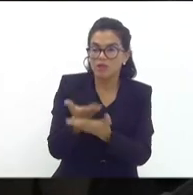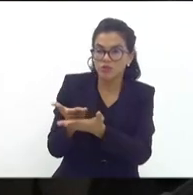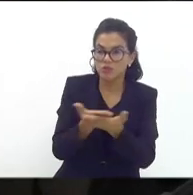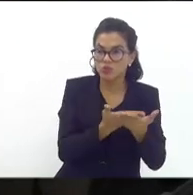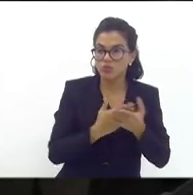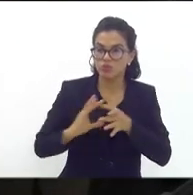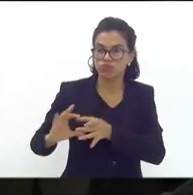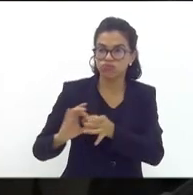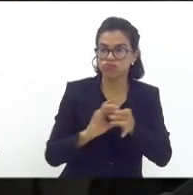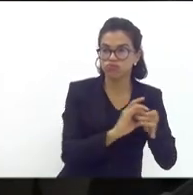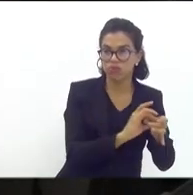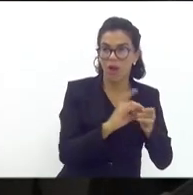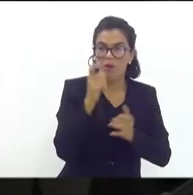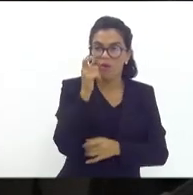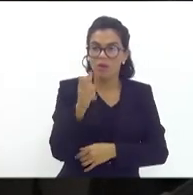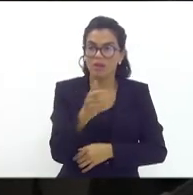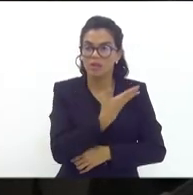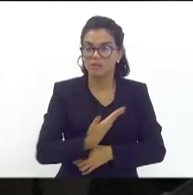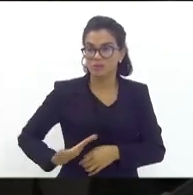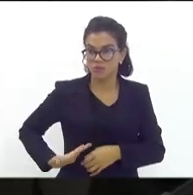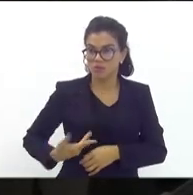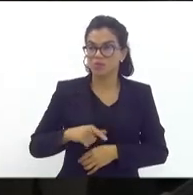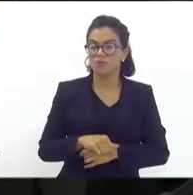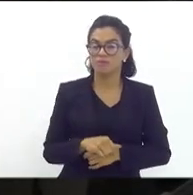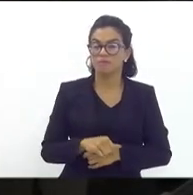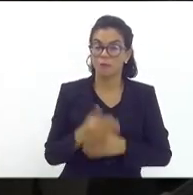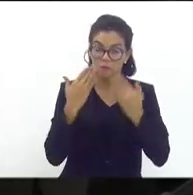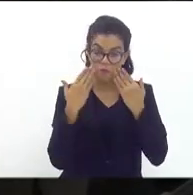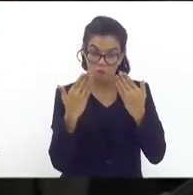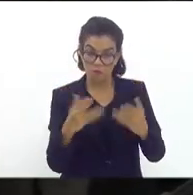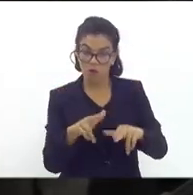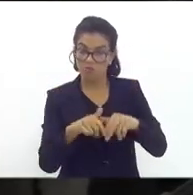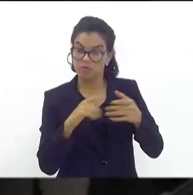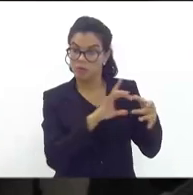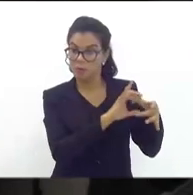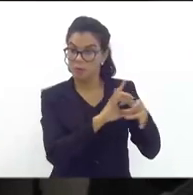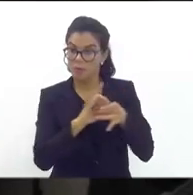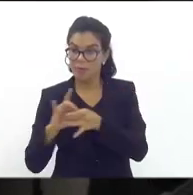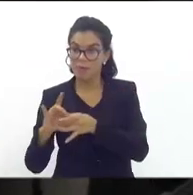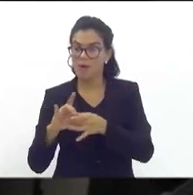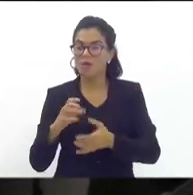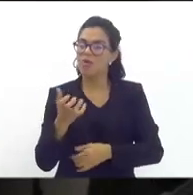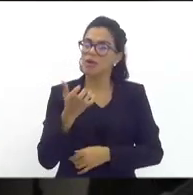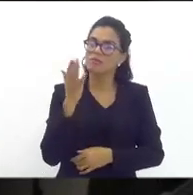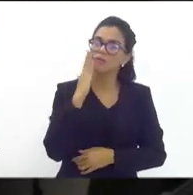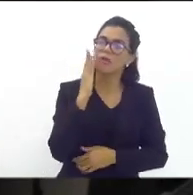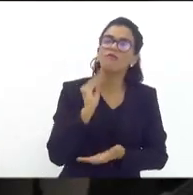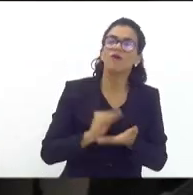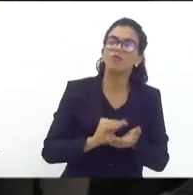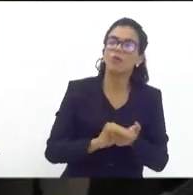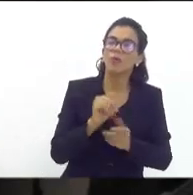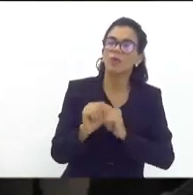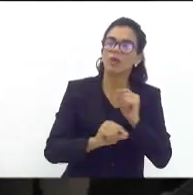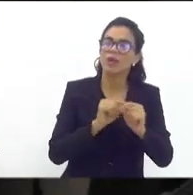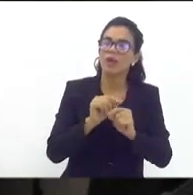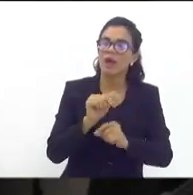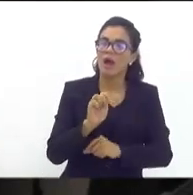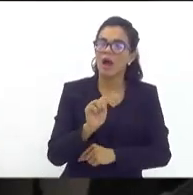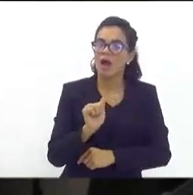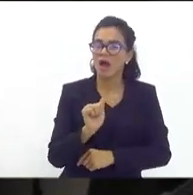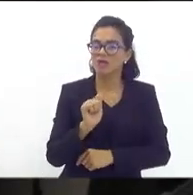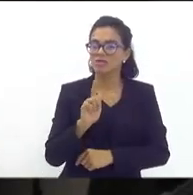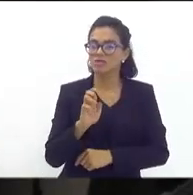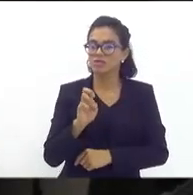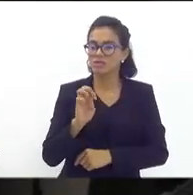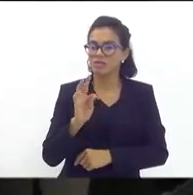relacionados ao interesse público diante desse contexto eu queria saber o que faltou para de transpira anular a